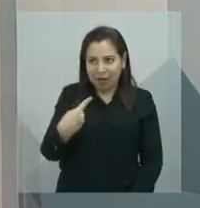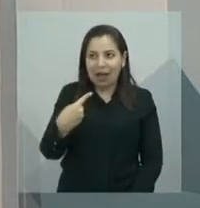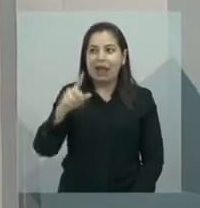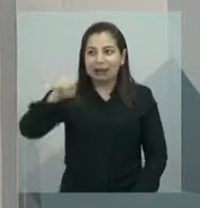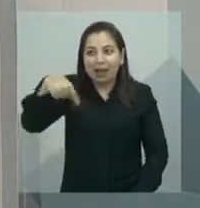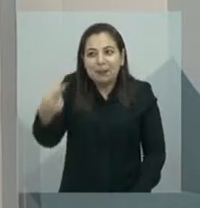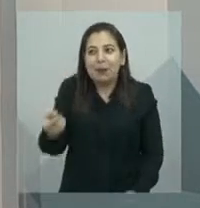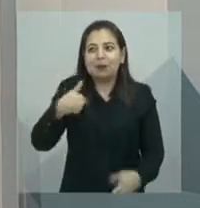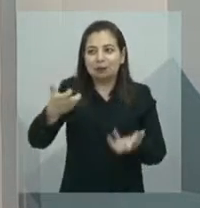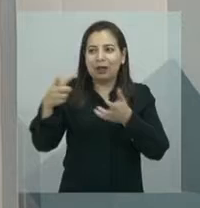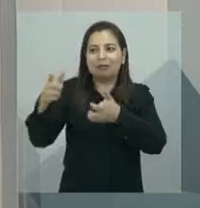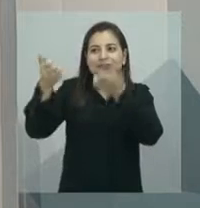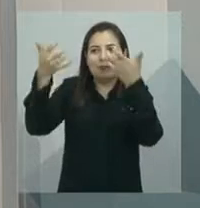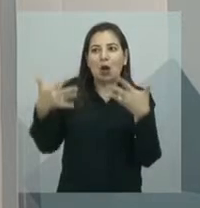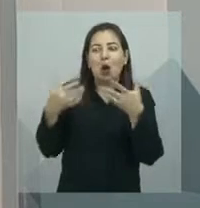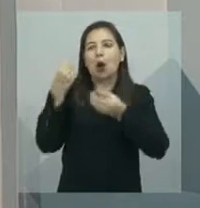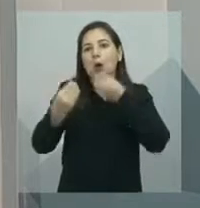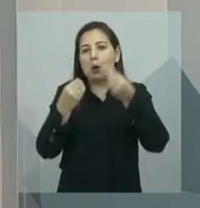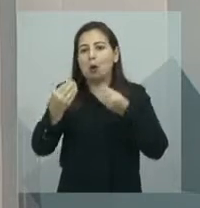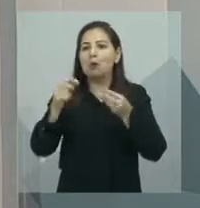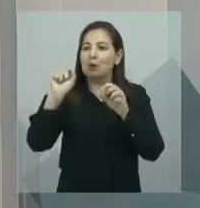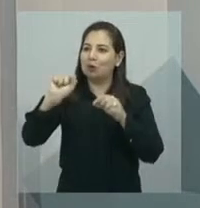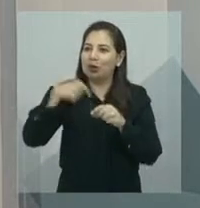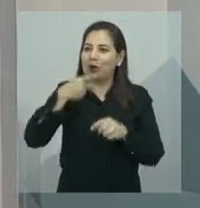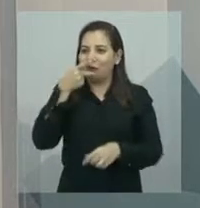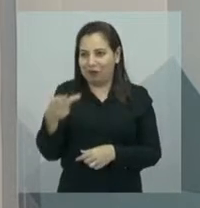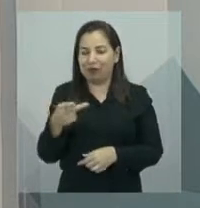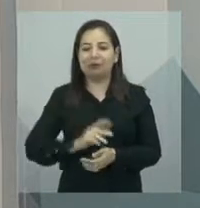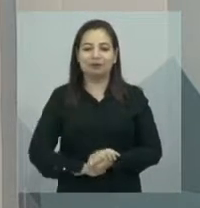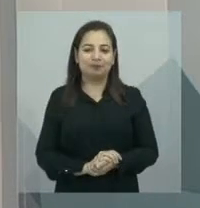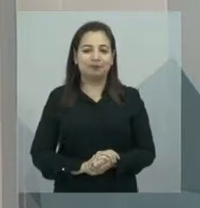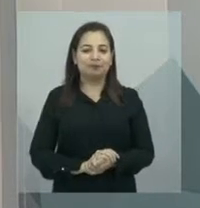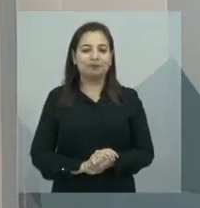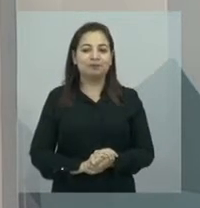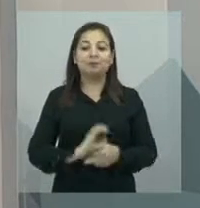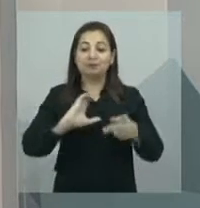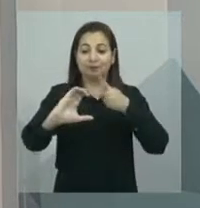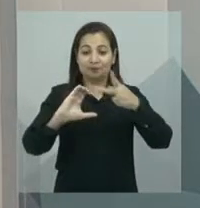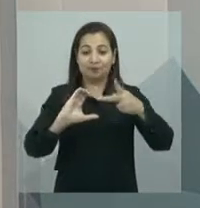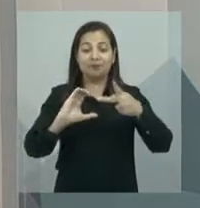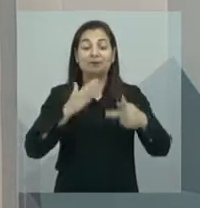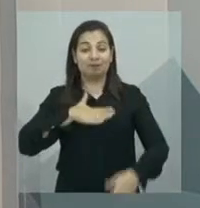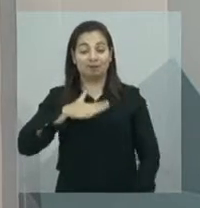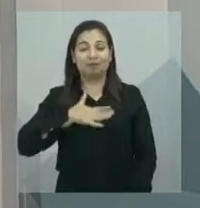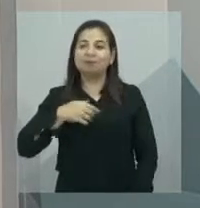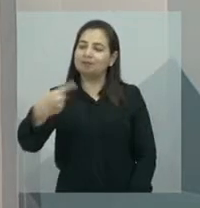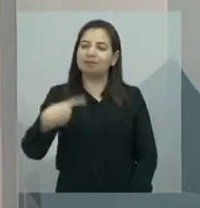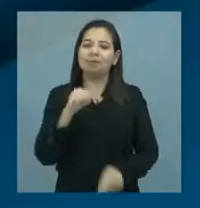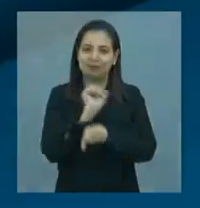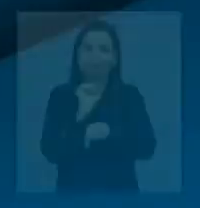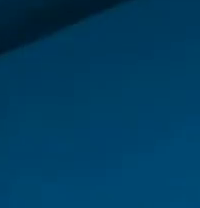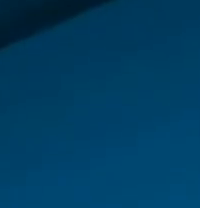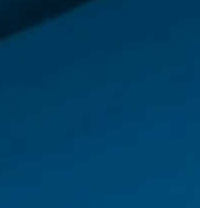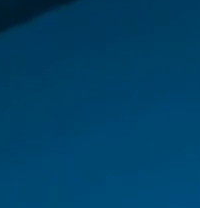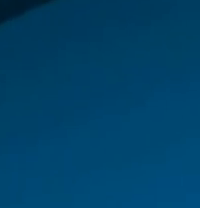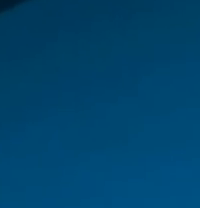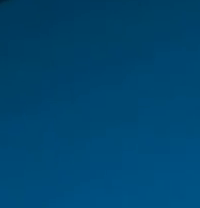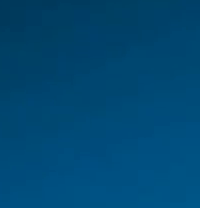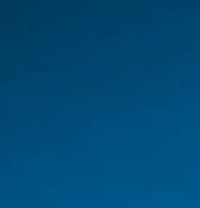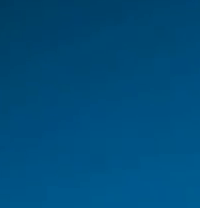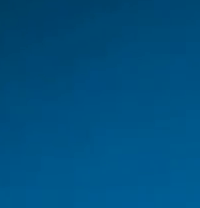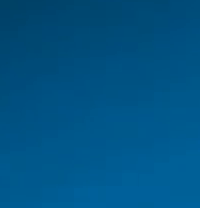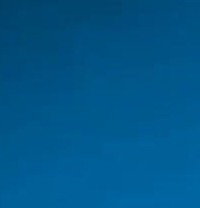uma observação a respeito disso que eu acabei de colocar. Plenário da cidade, em instantes, aguarde.